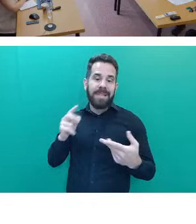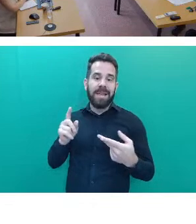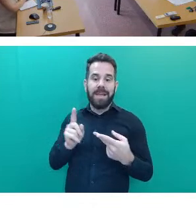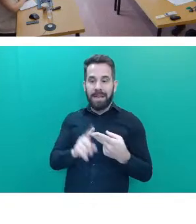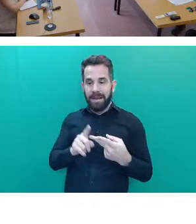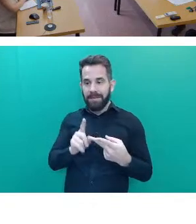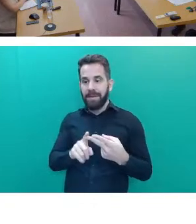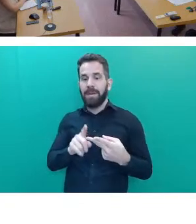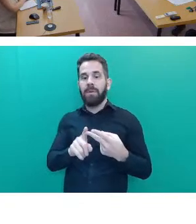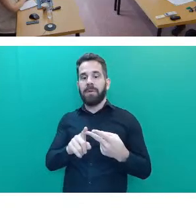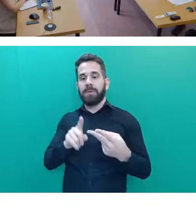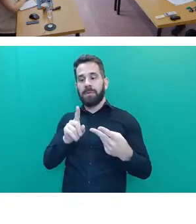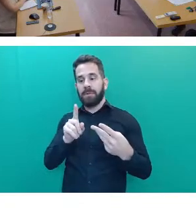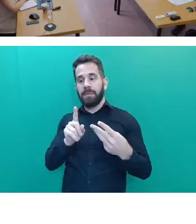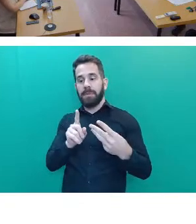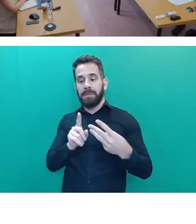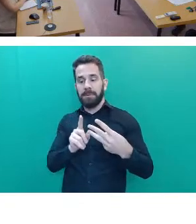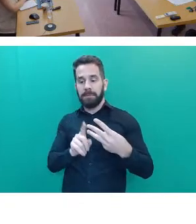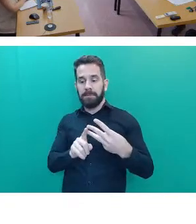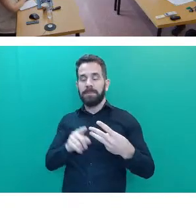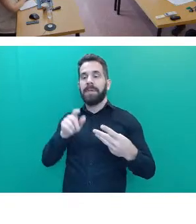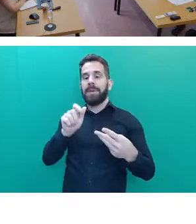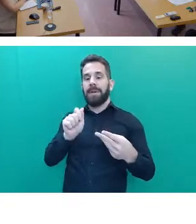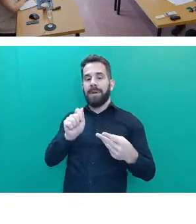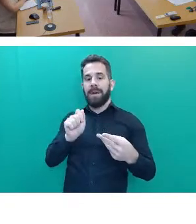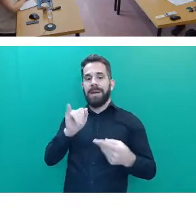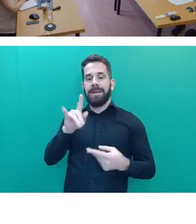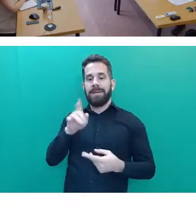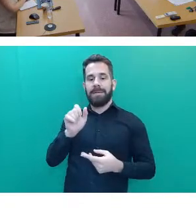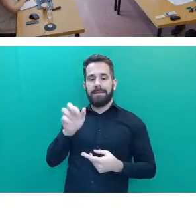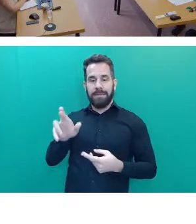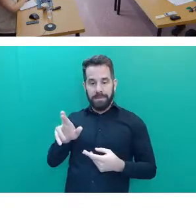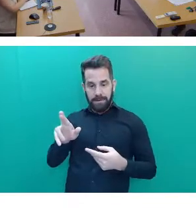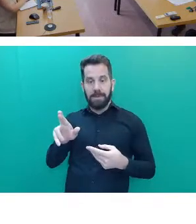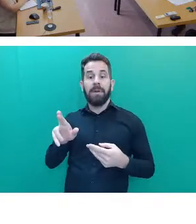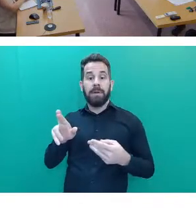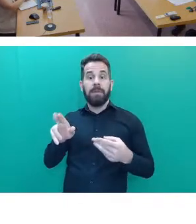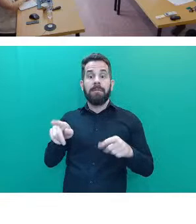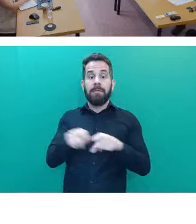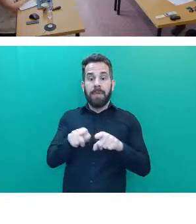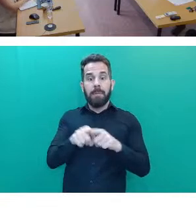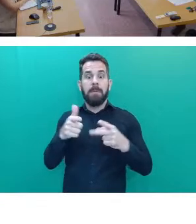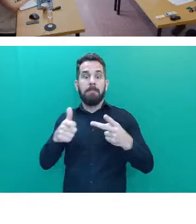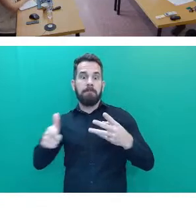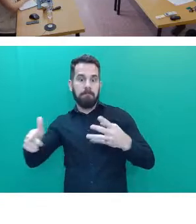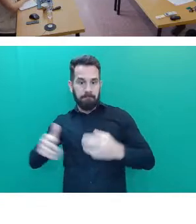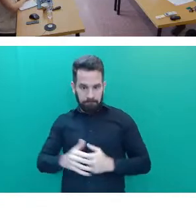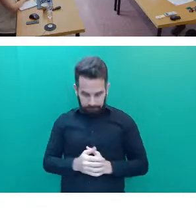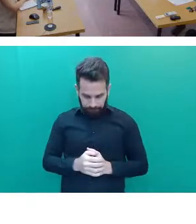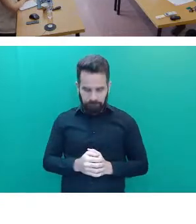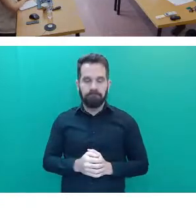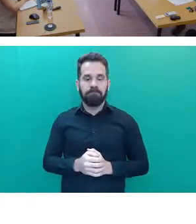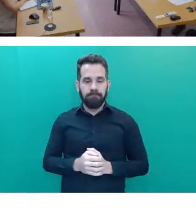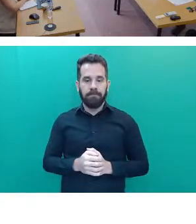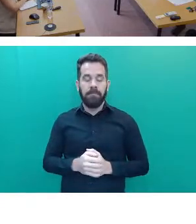banca. Enfim, Renata, a gente vai bater um papo. Né?